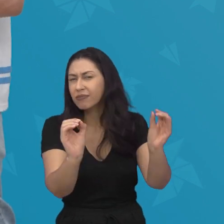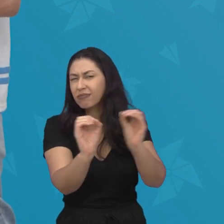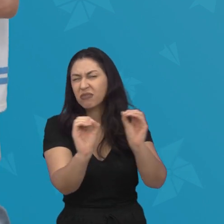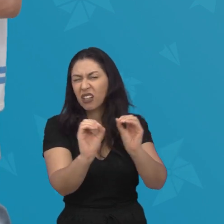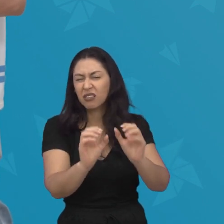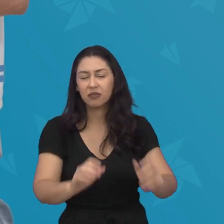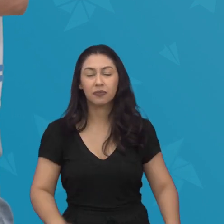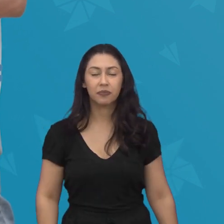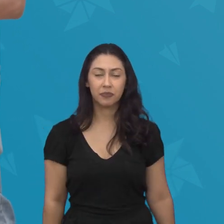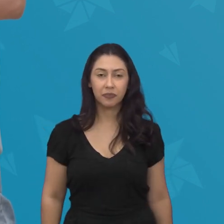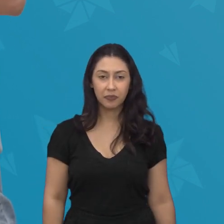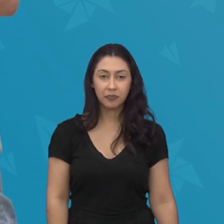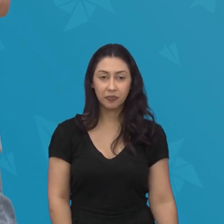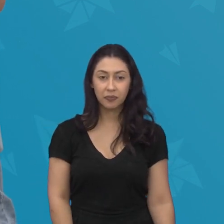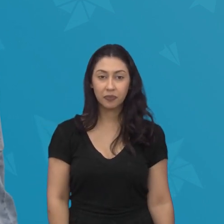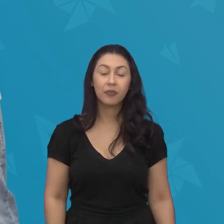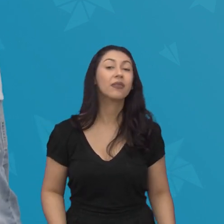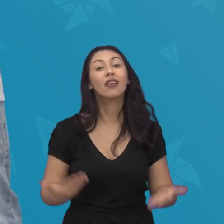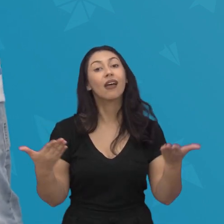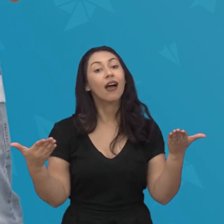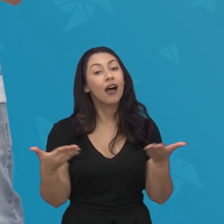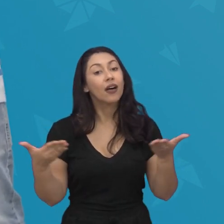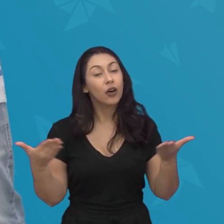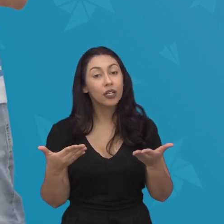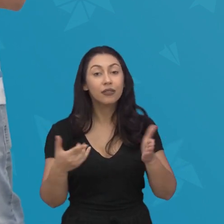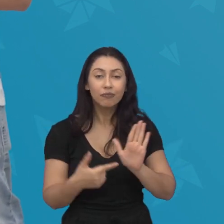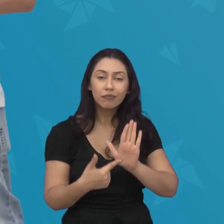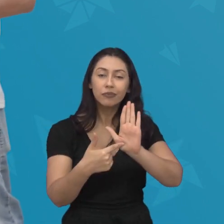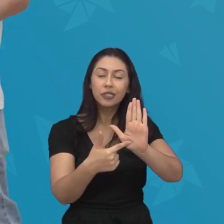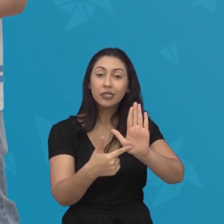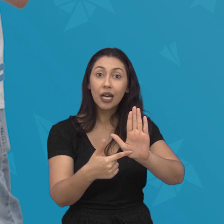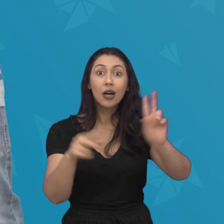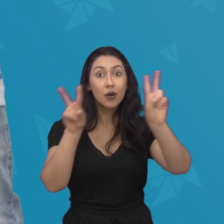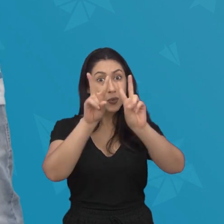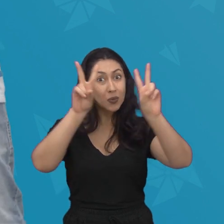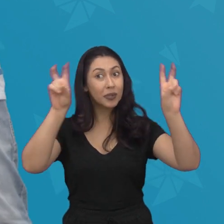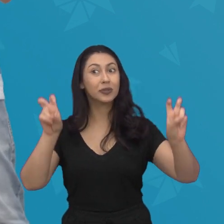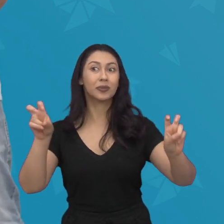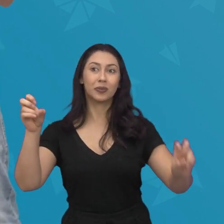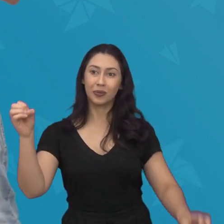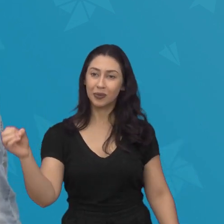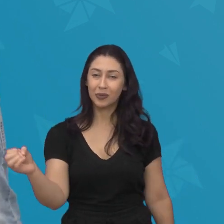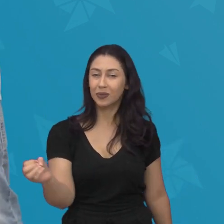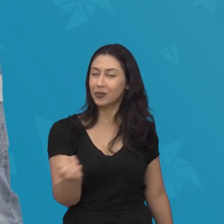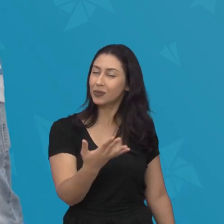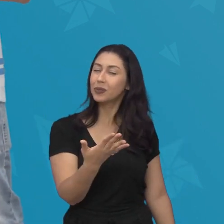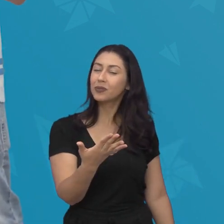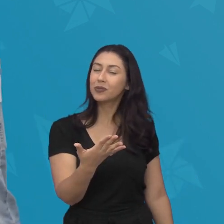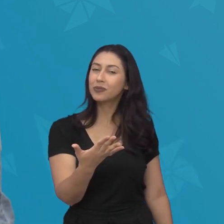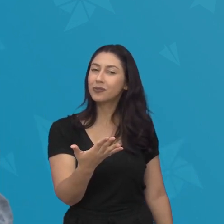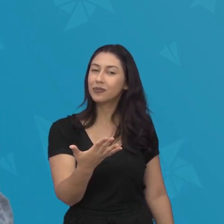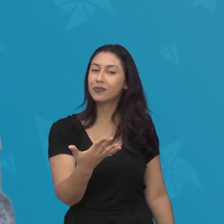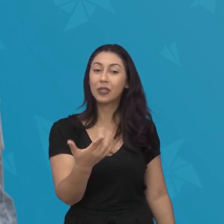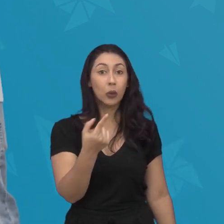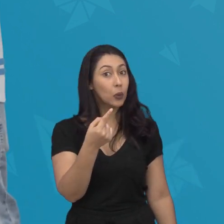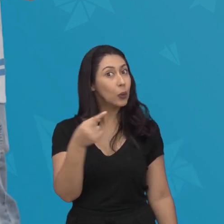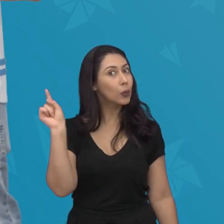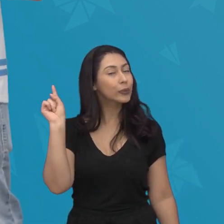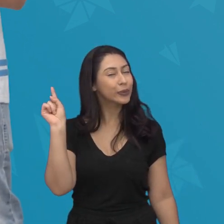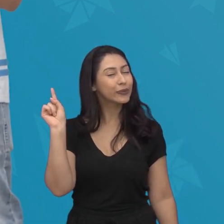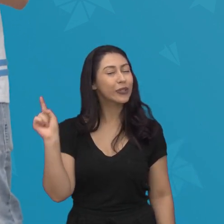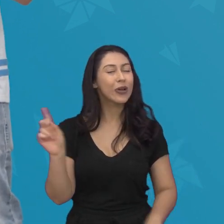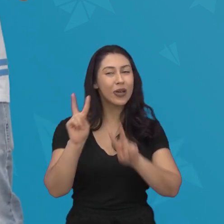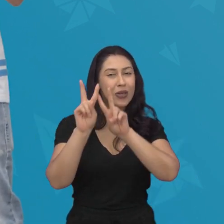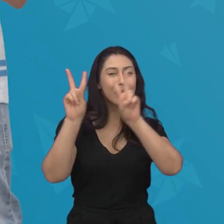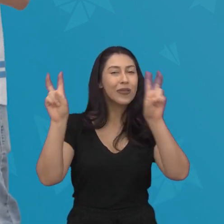bem? Bom, aí agora em si o rendimento de reações, que é o nosso tópico novo aqui, o último que a gente vai